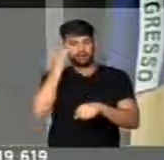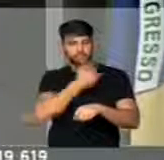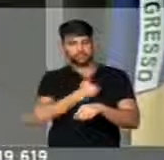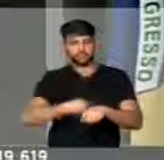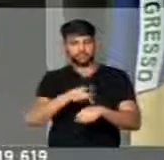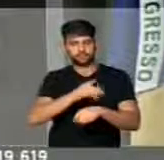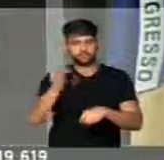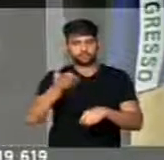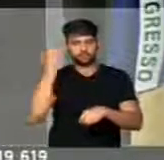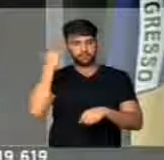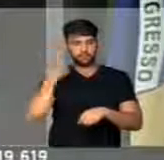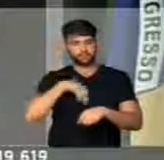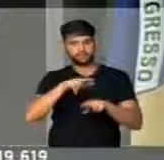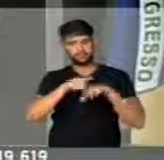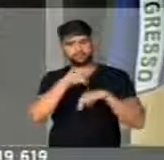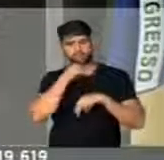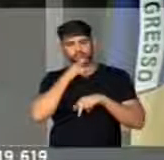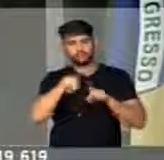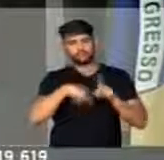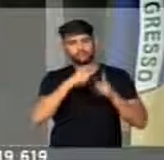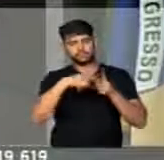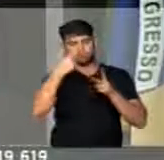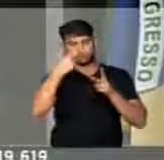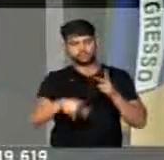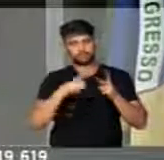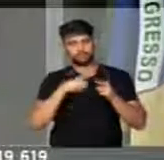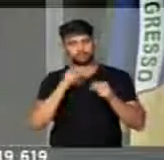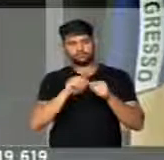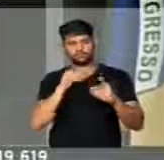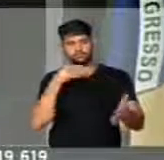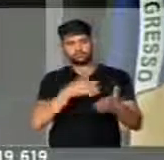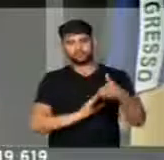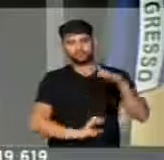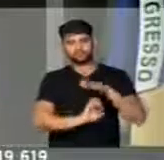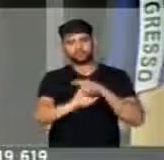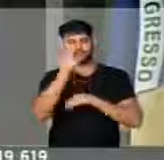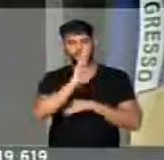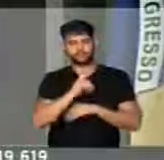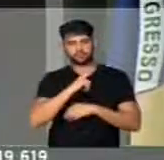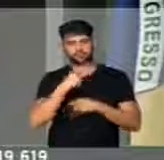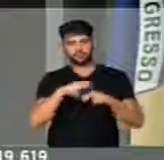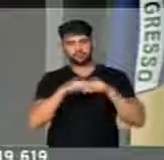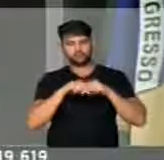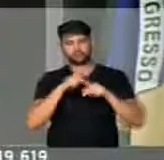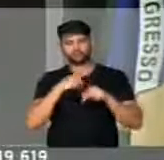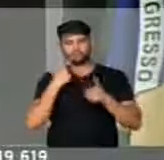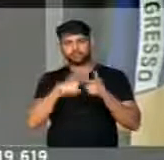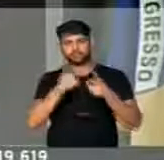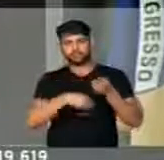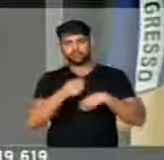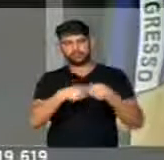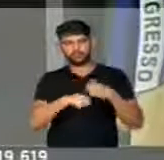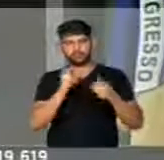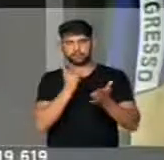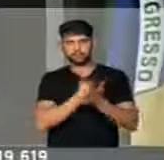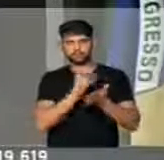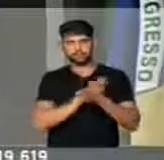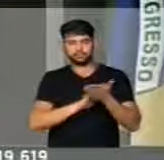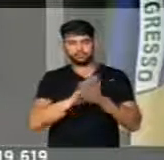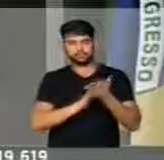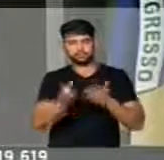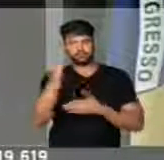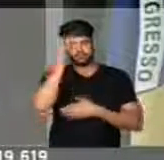PT, que infelizmente, mais uma vez, penaliza as empresas brasileiras por conta de uma crise econômica sem precedentes,